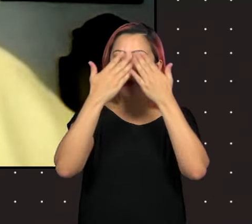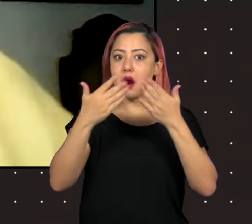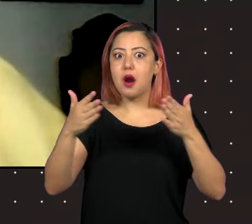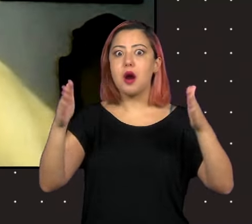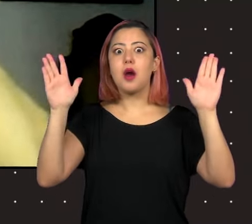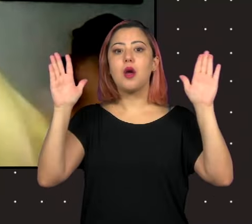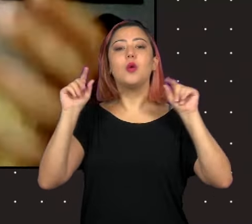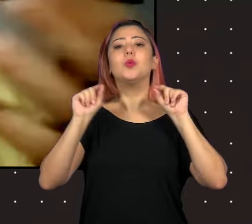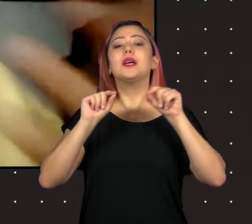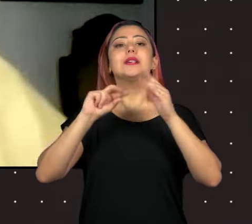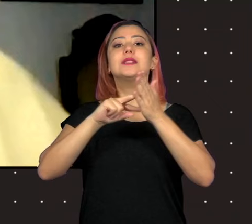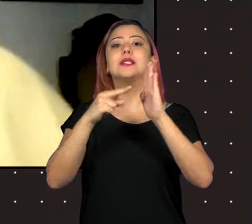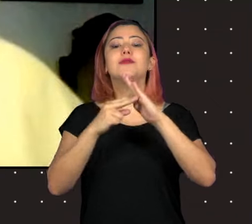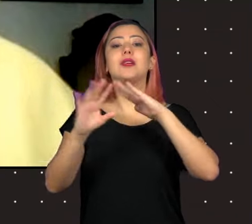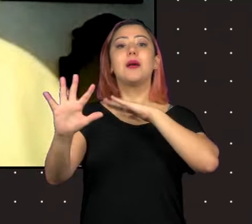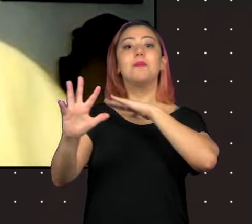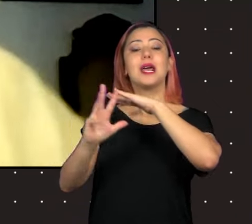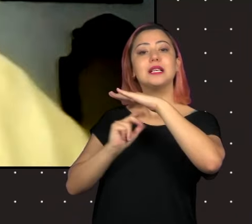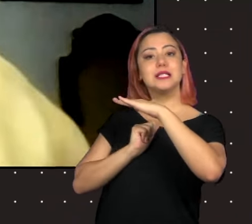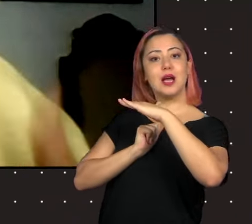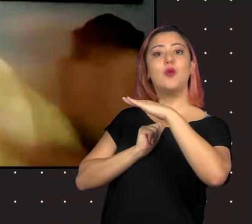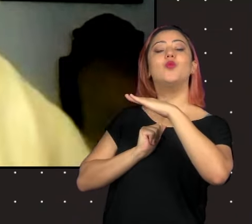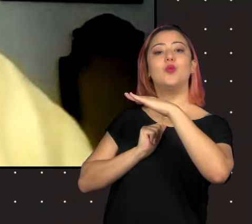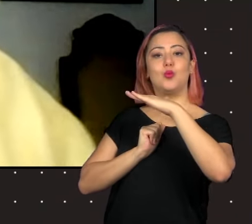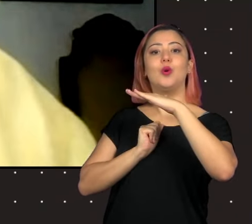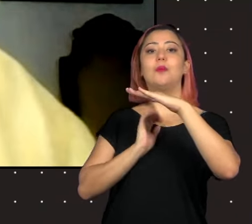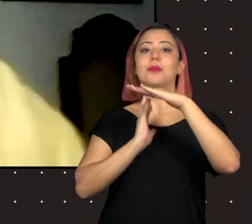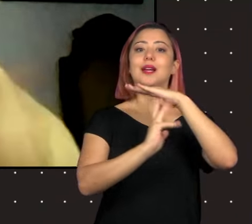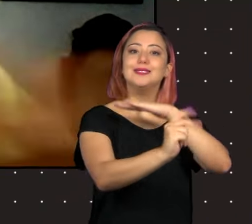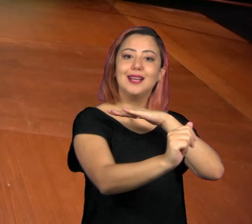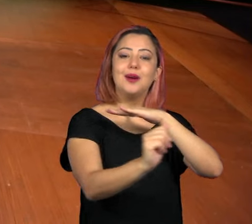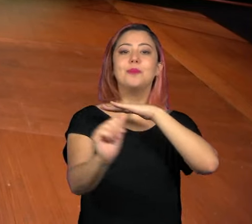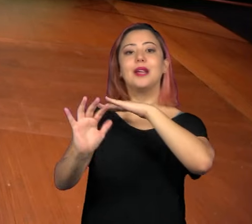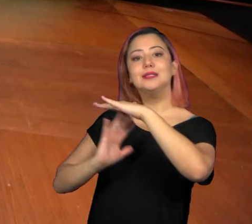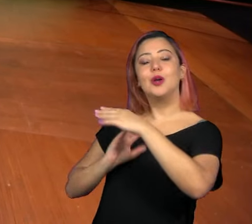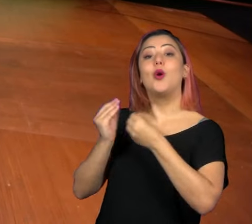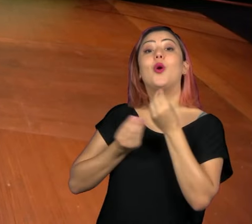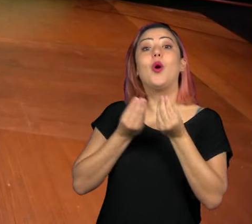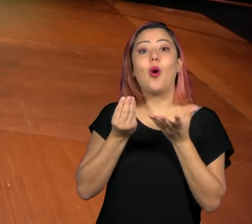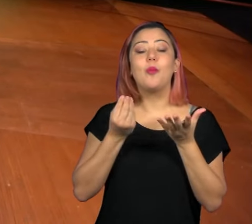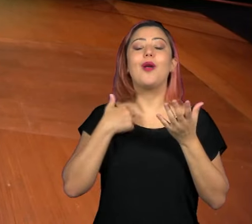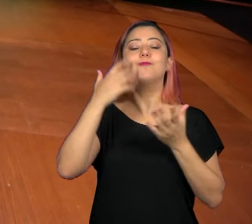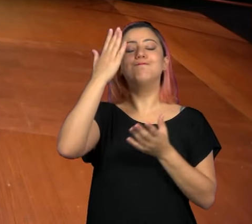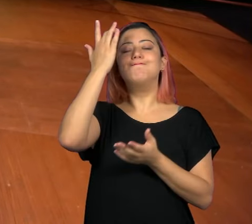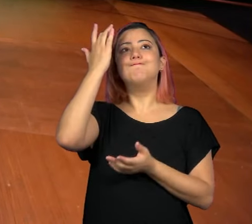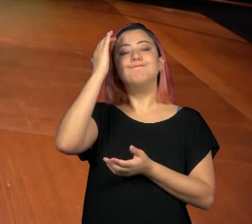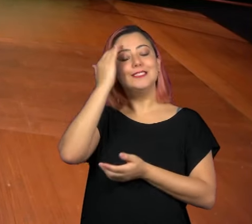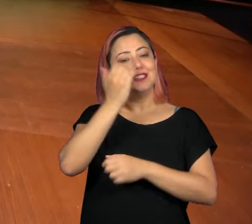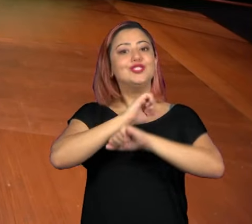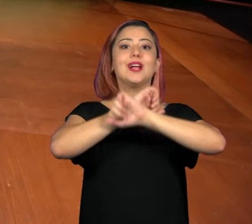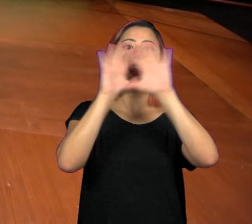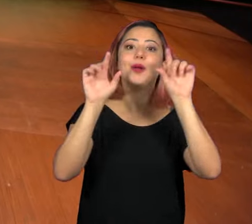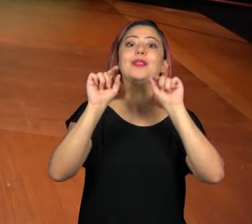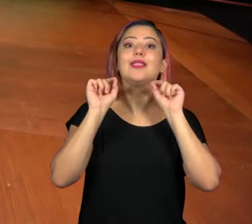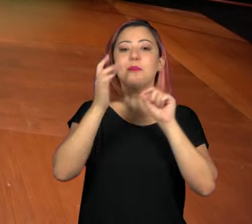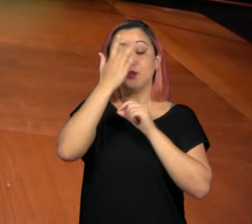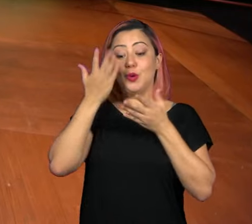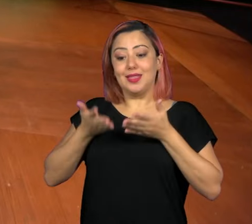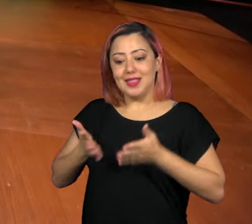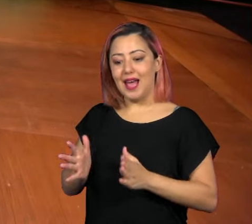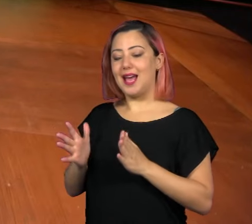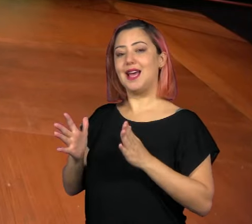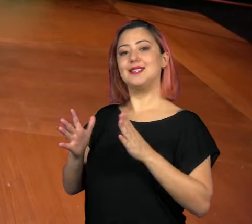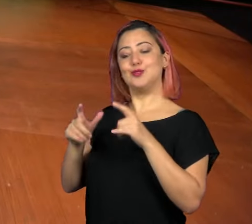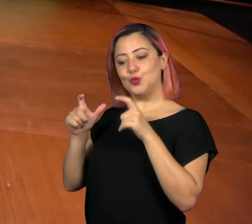imigrante, daquele homem que sai da sua terra sozinho, vai para uma terra estranha, entendi o que é estar numa